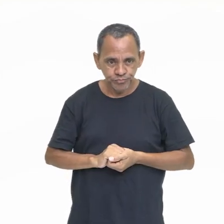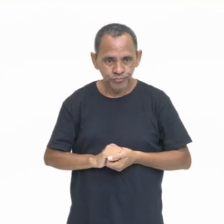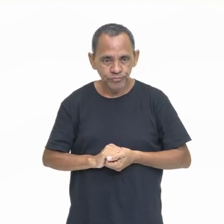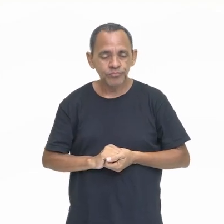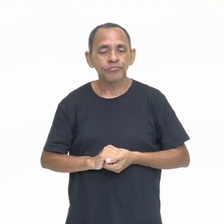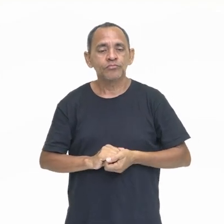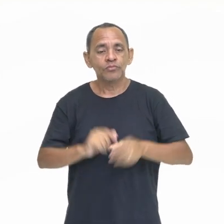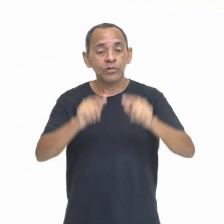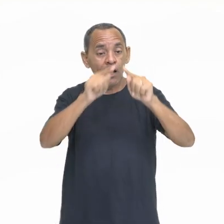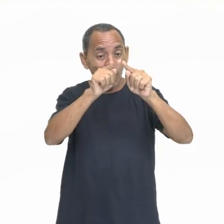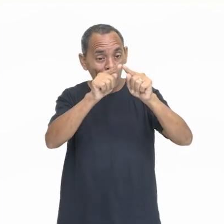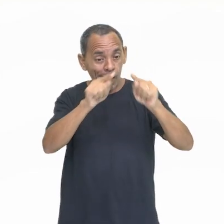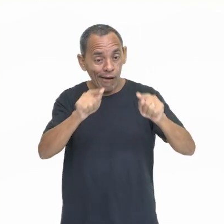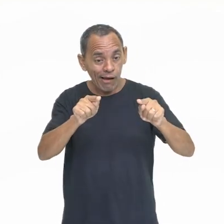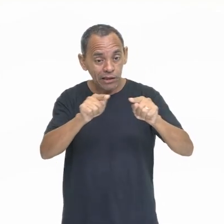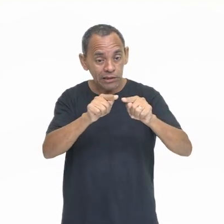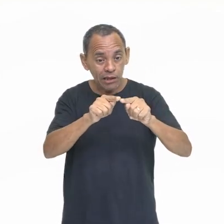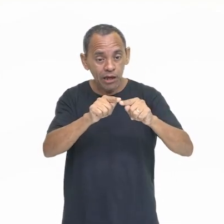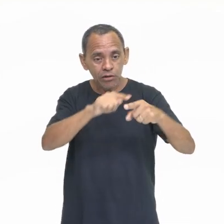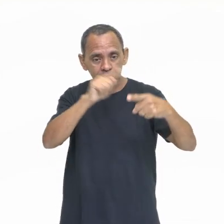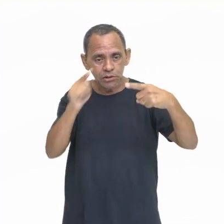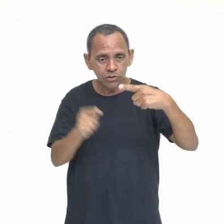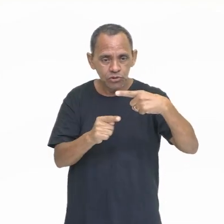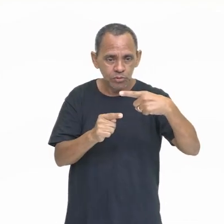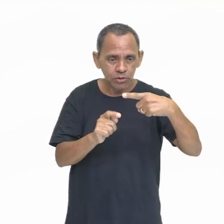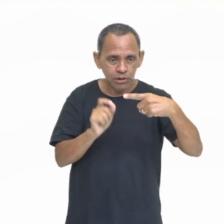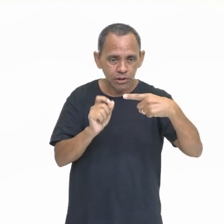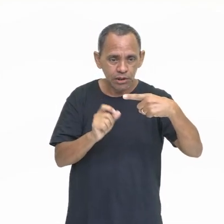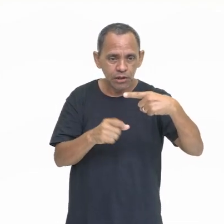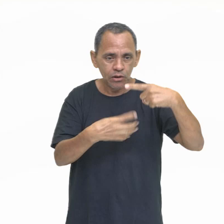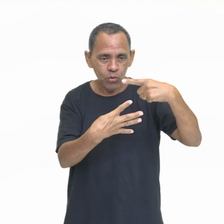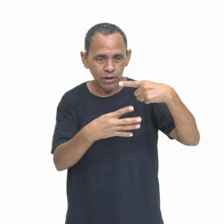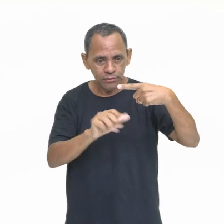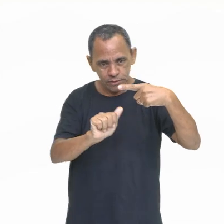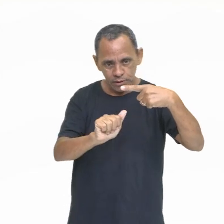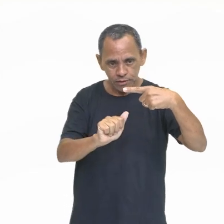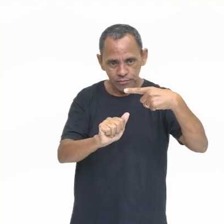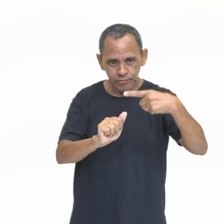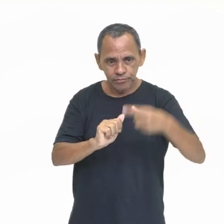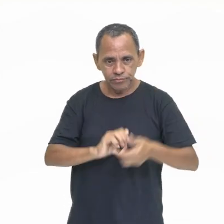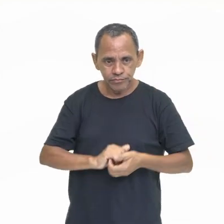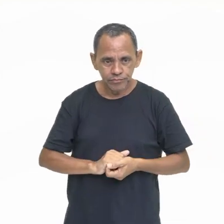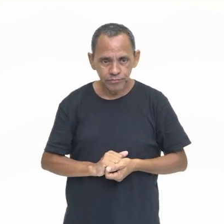Quer dizer, para encontrarmos o valor do vértice da parábola,